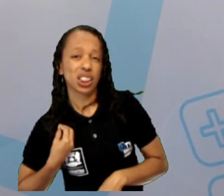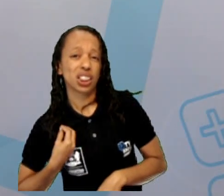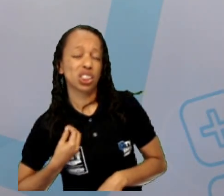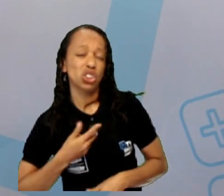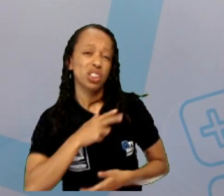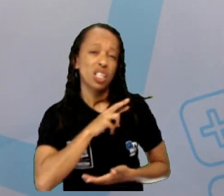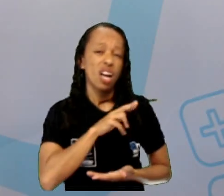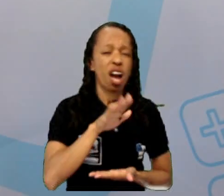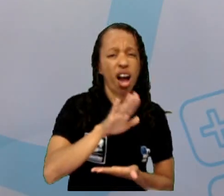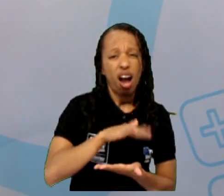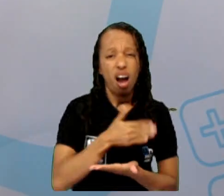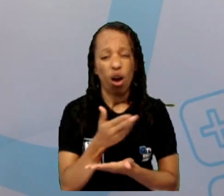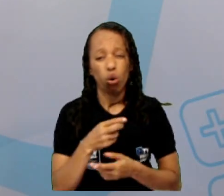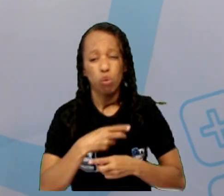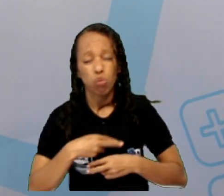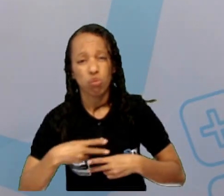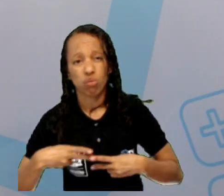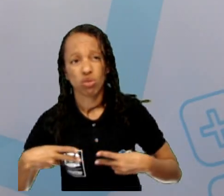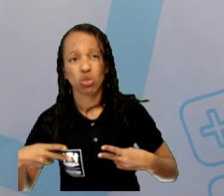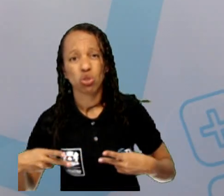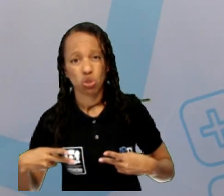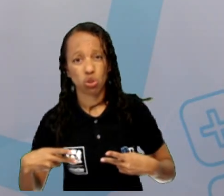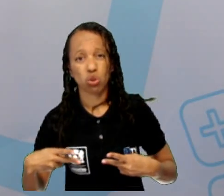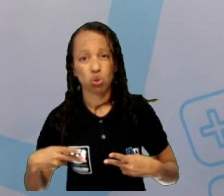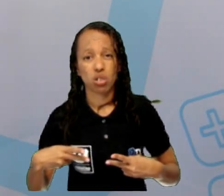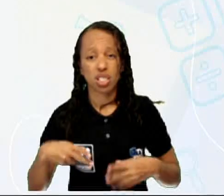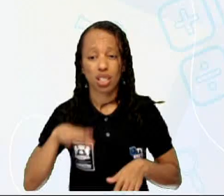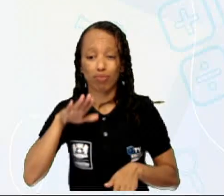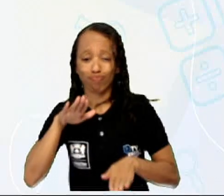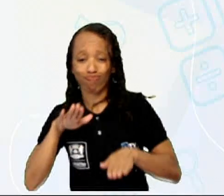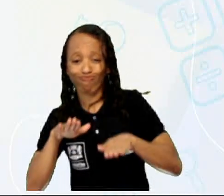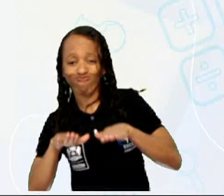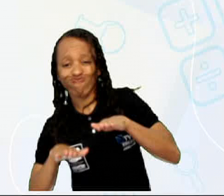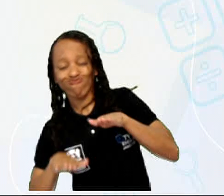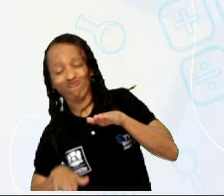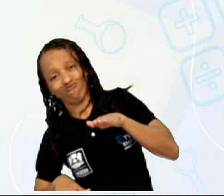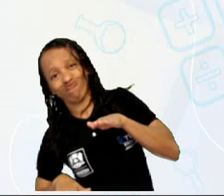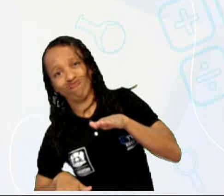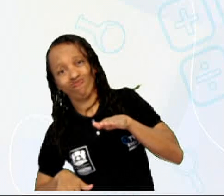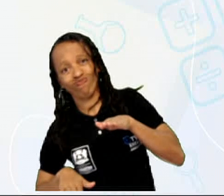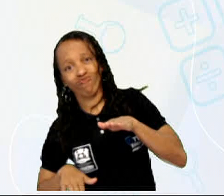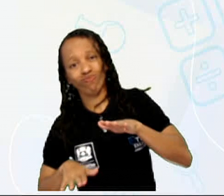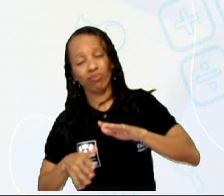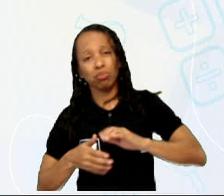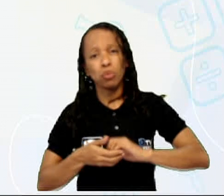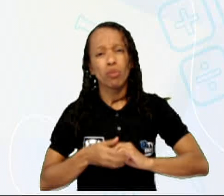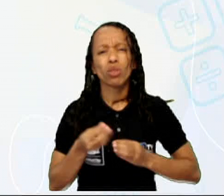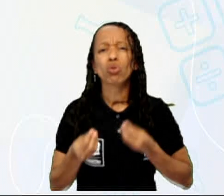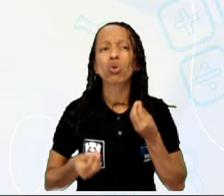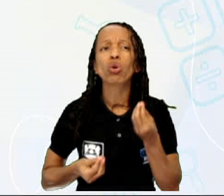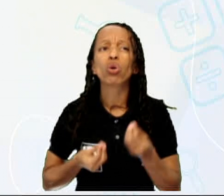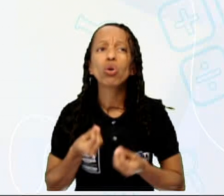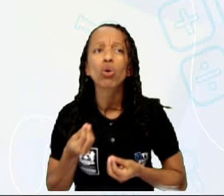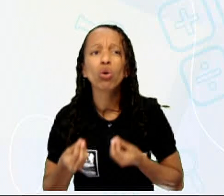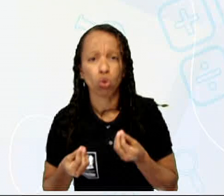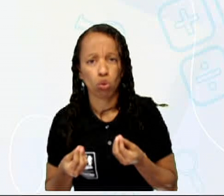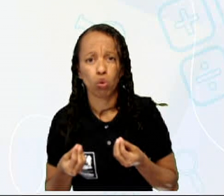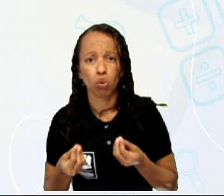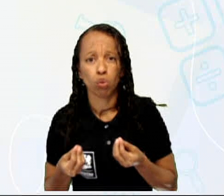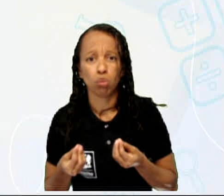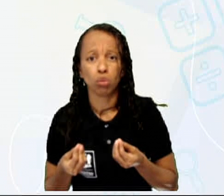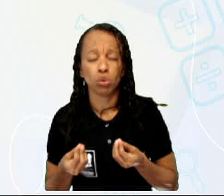ecológico? Ocorre quando algum elemento animal ou vegetal de um ecossistema é